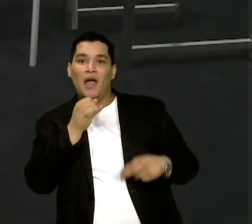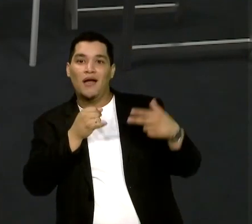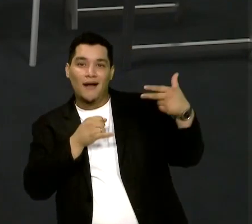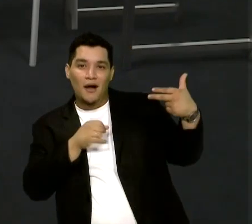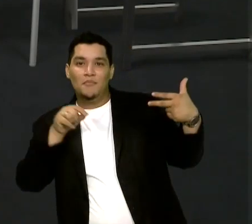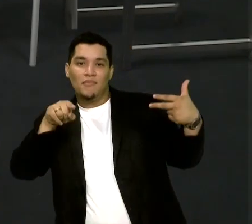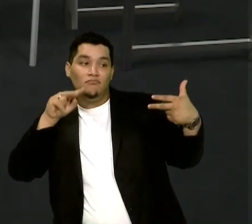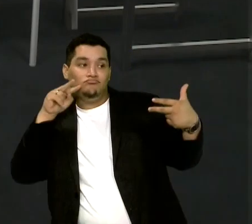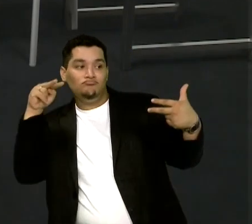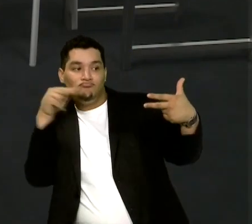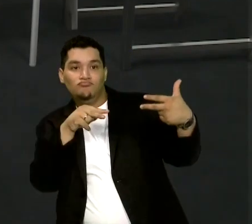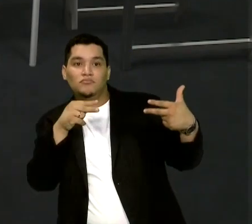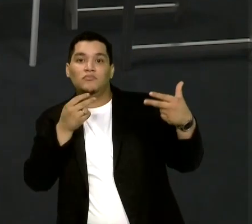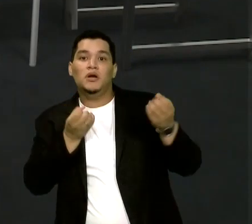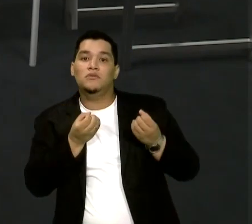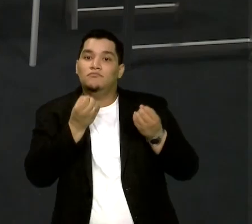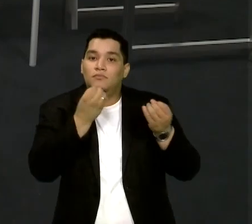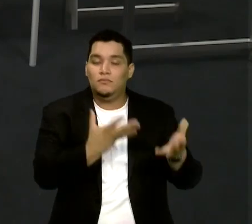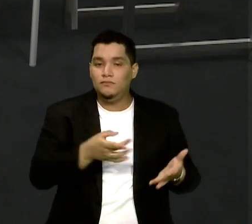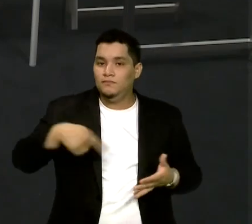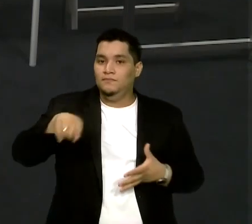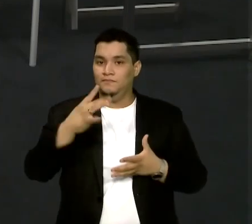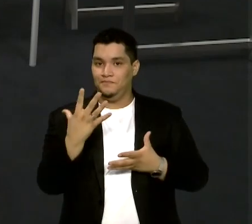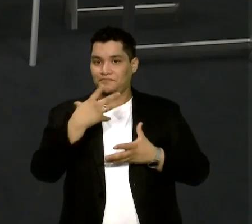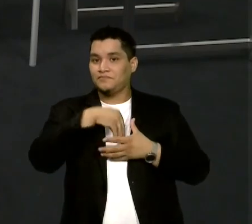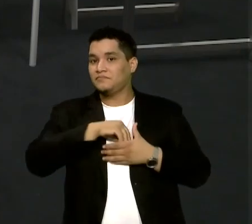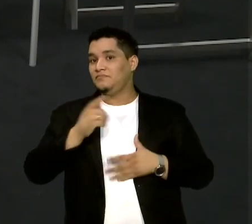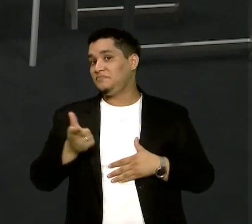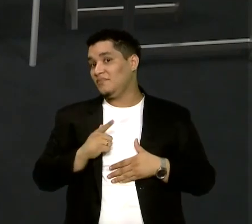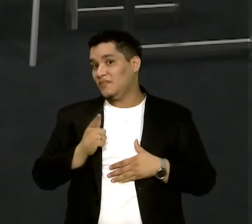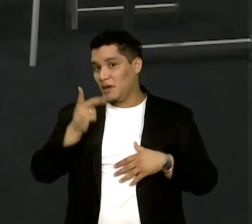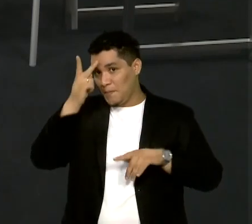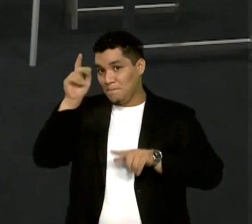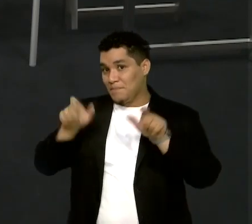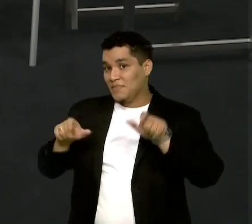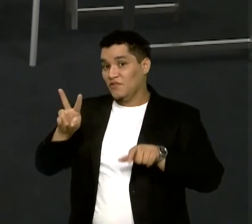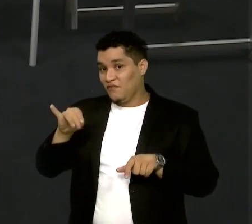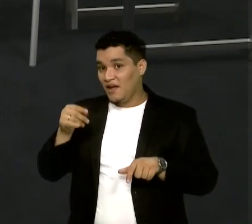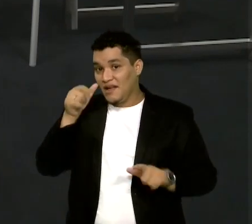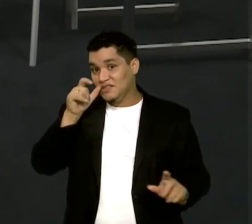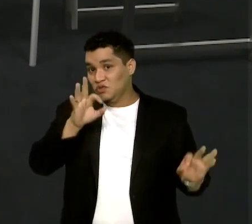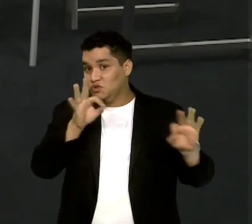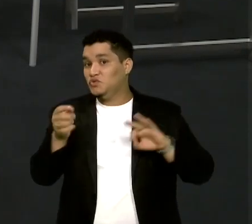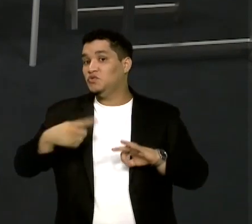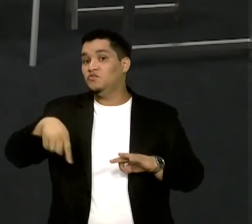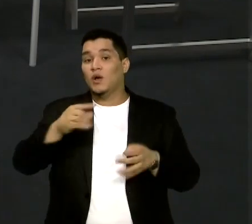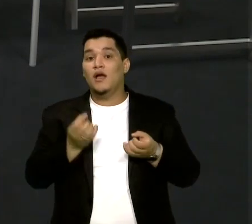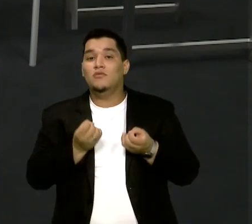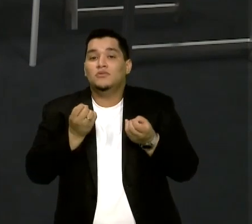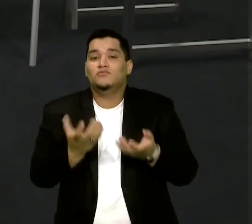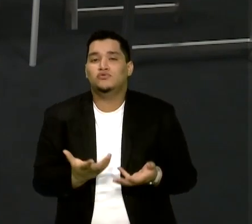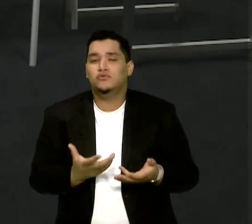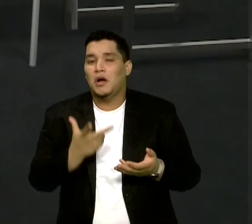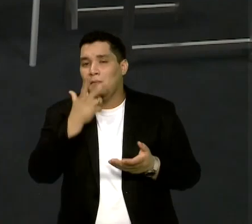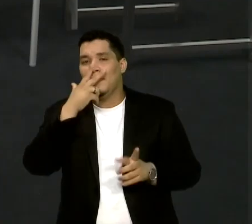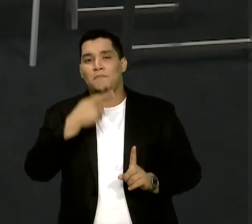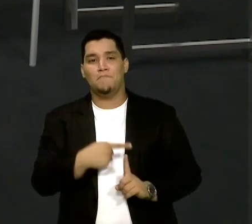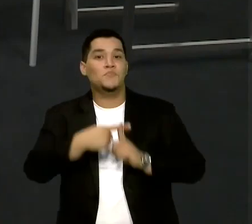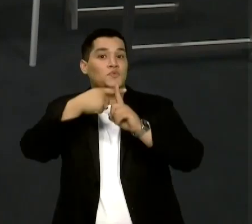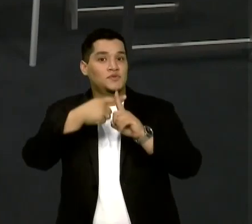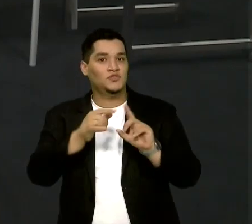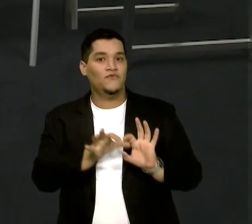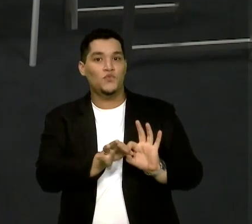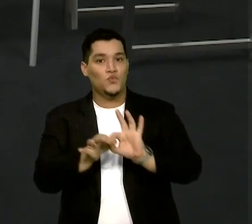essas mulheres que vão, né, lhe acompanhar, ouvir, assistir o programa. Sim. Essa mensagem positiva, né? De união.